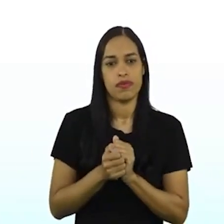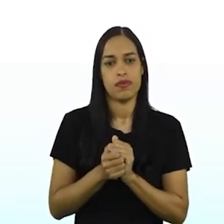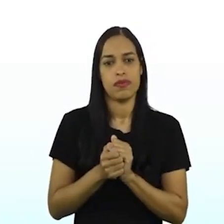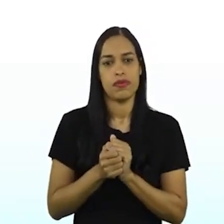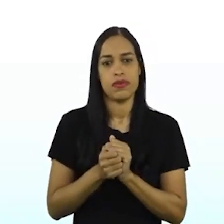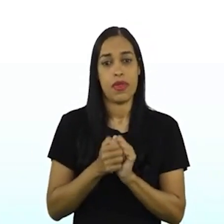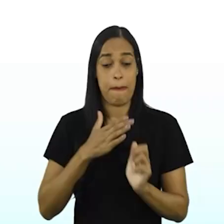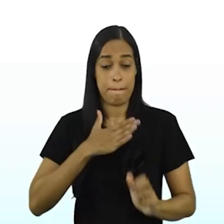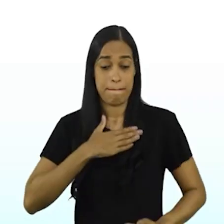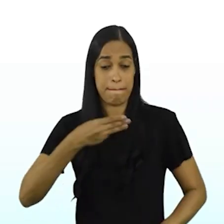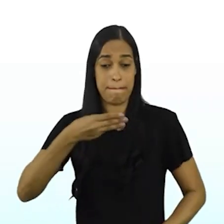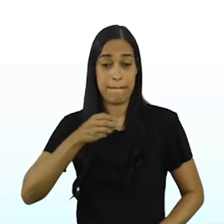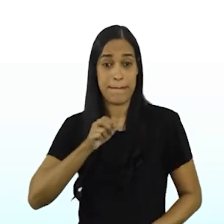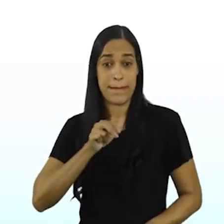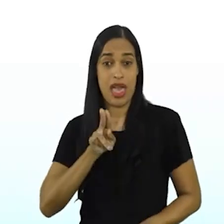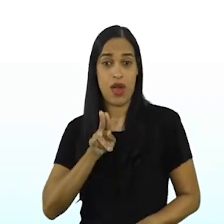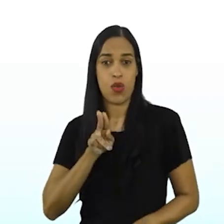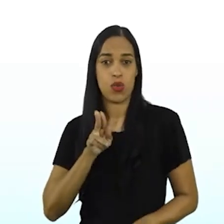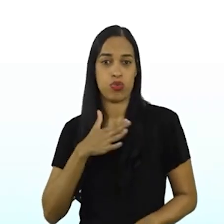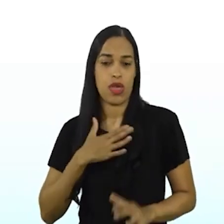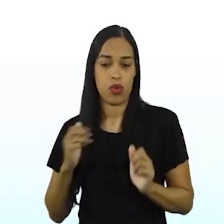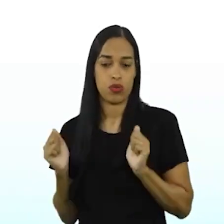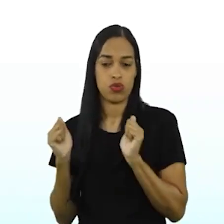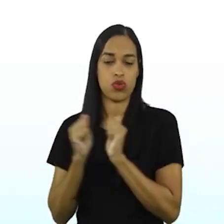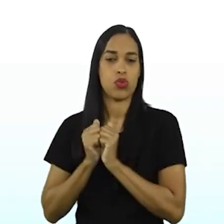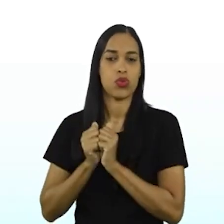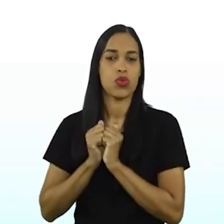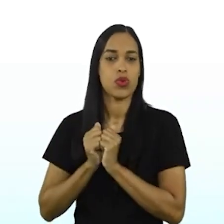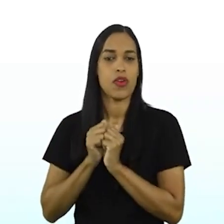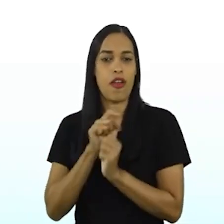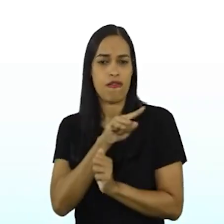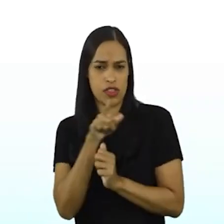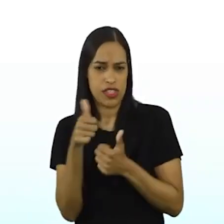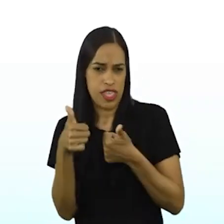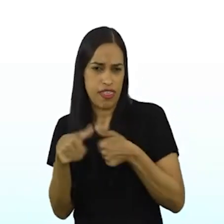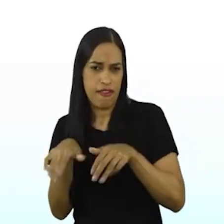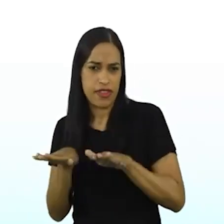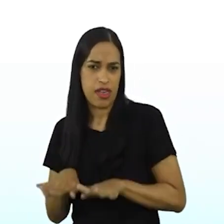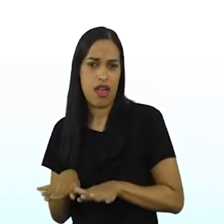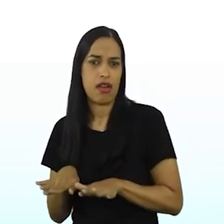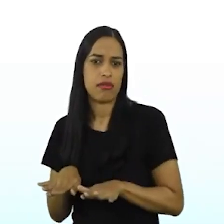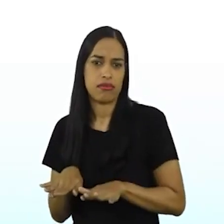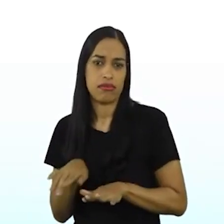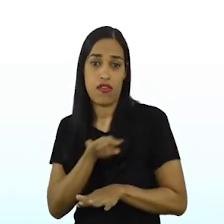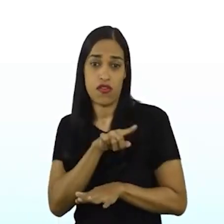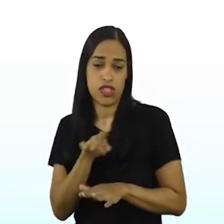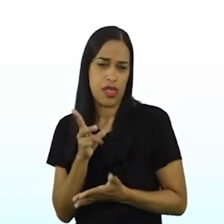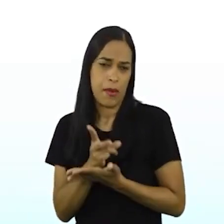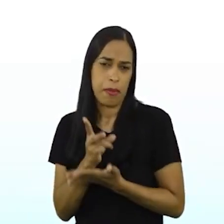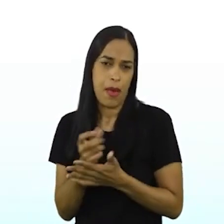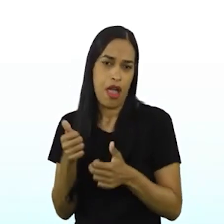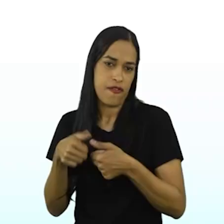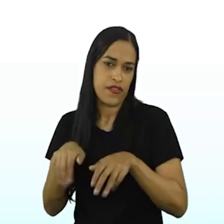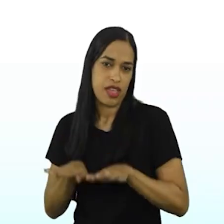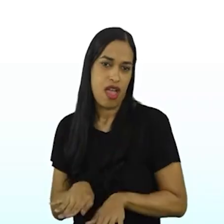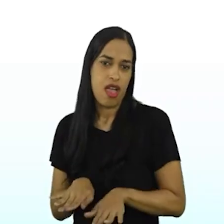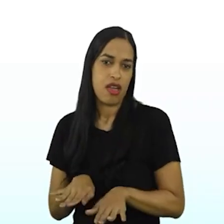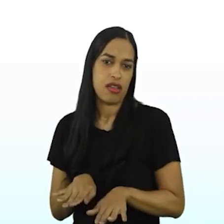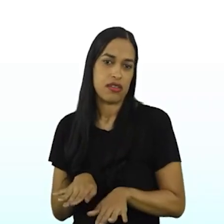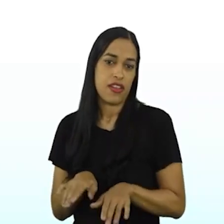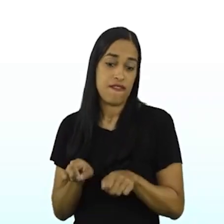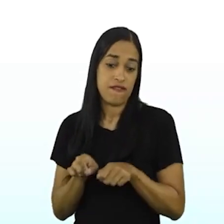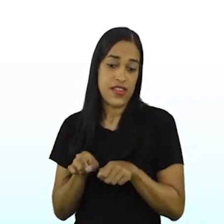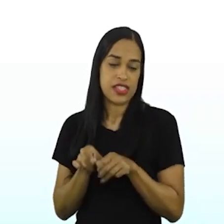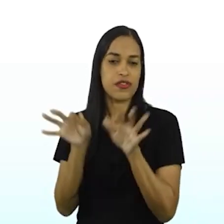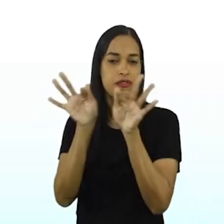lado, meu, olha os pronomes possessivos aí, meu lado, meu, você iria ficar. Você veio para ficar,